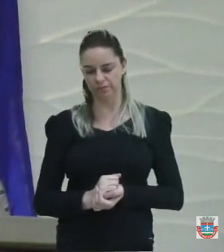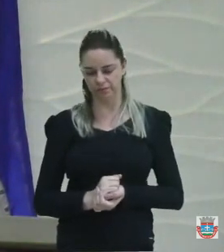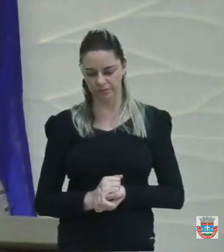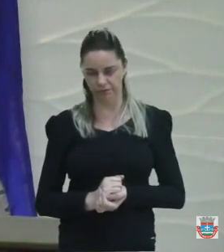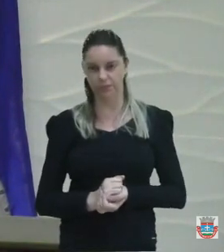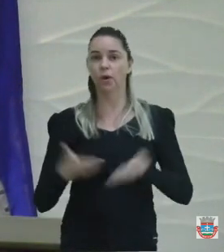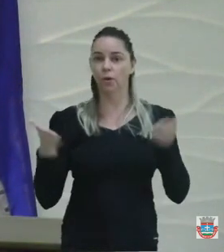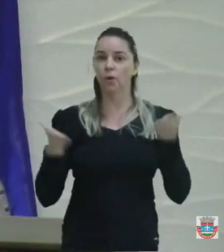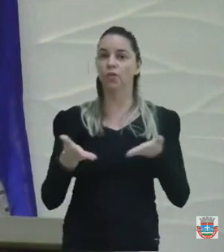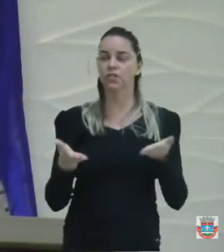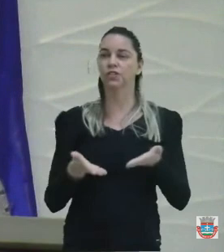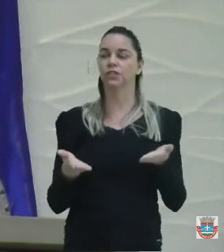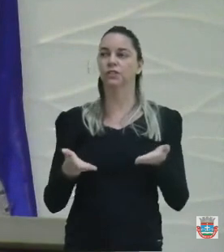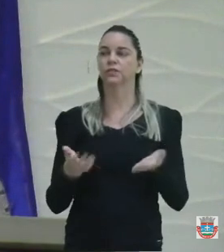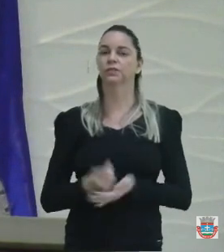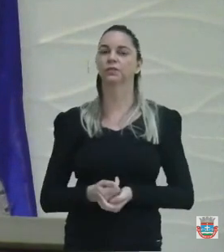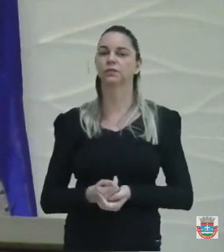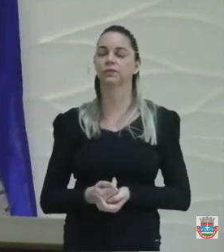Hoje